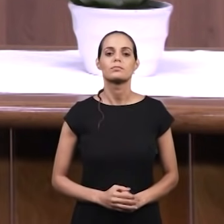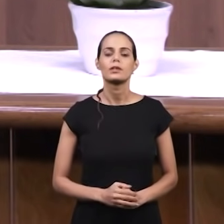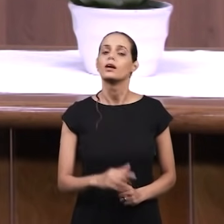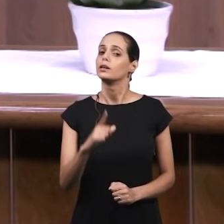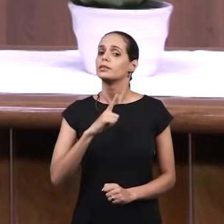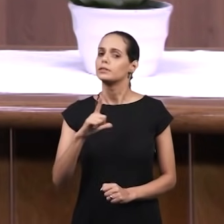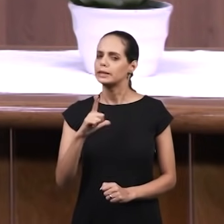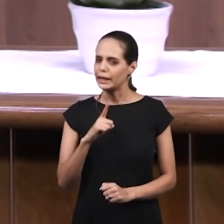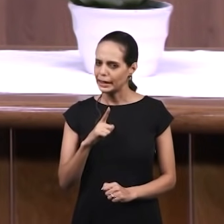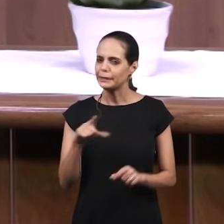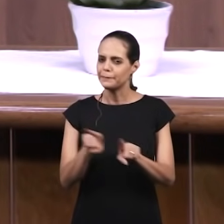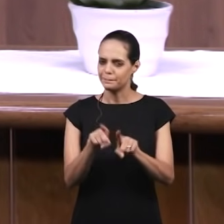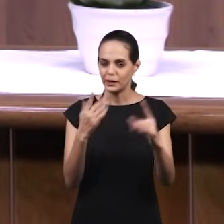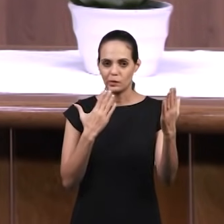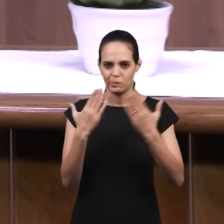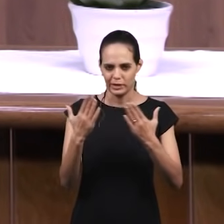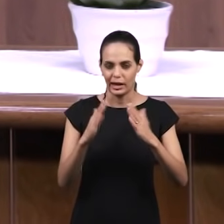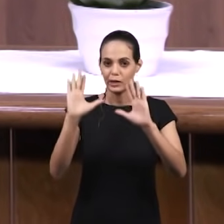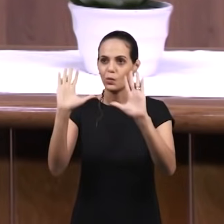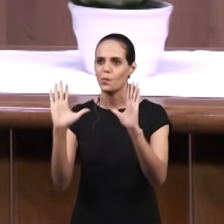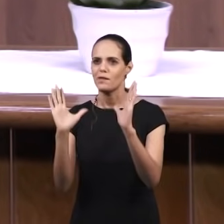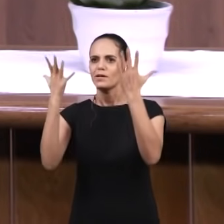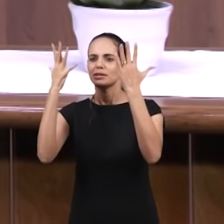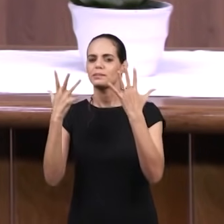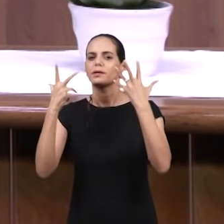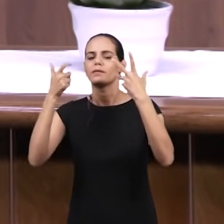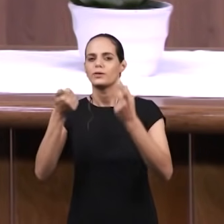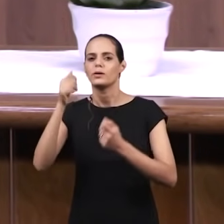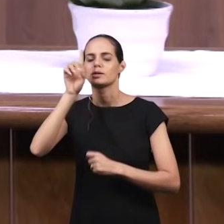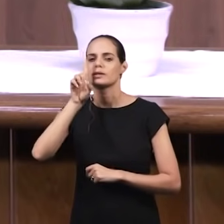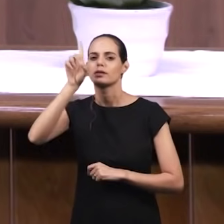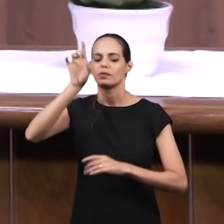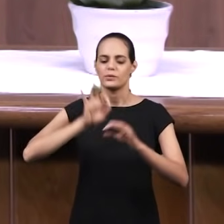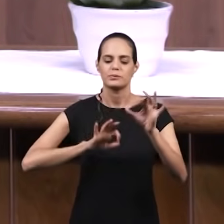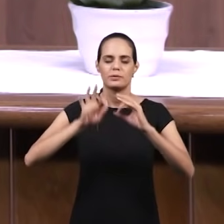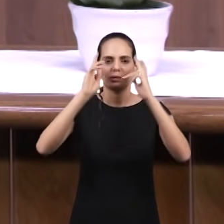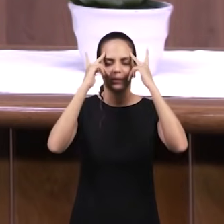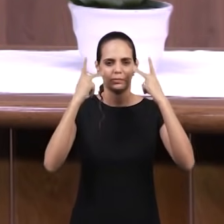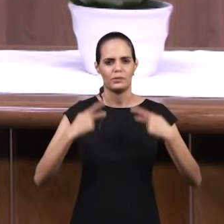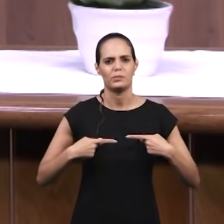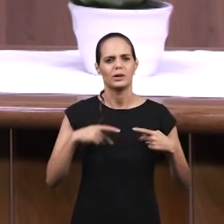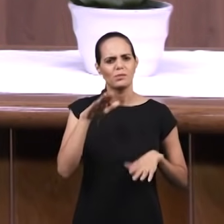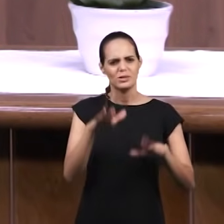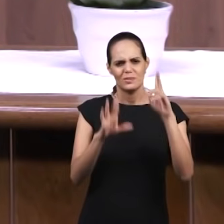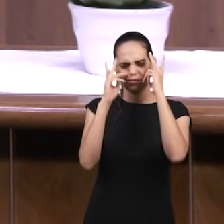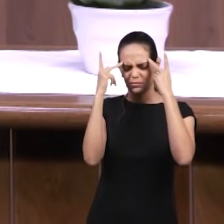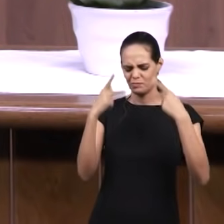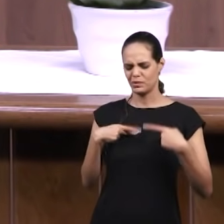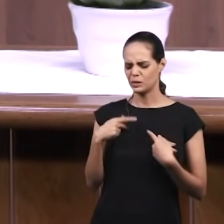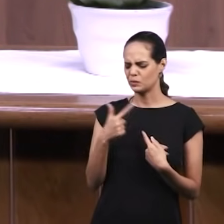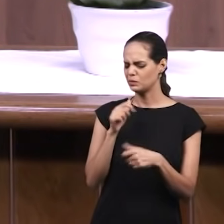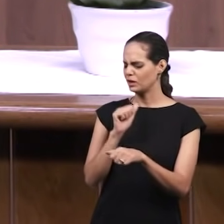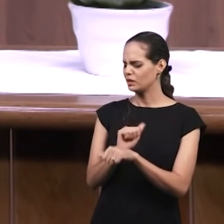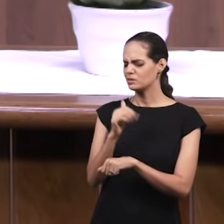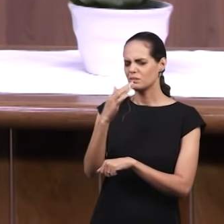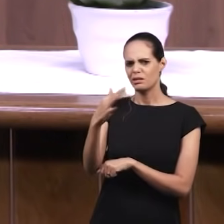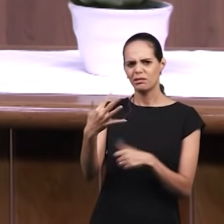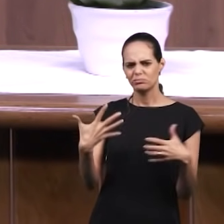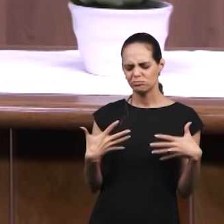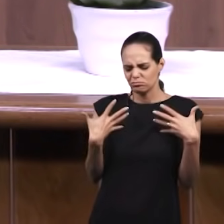prepara para o homem. O homem que às vezes está sem esperança, às vezes está sem